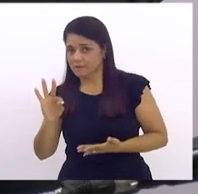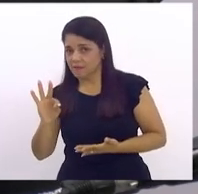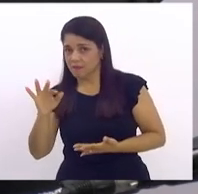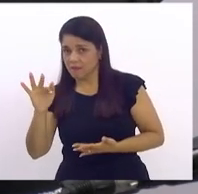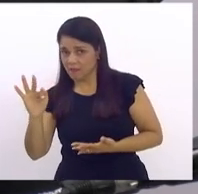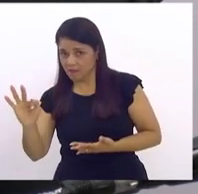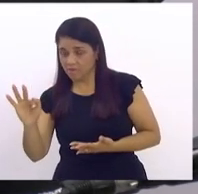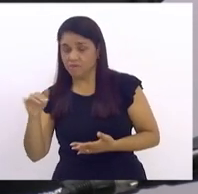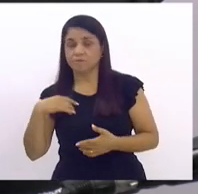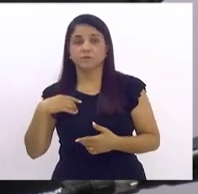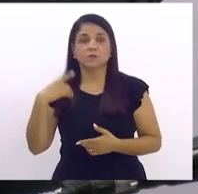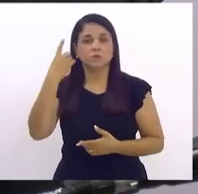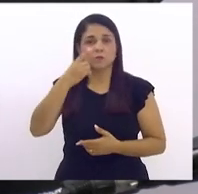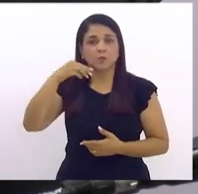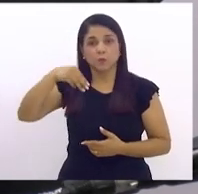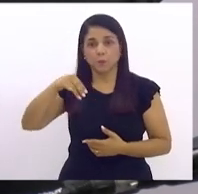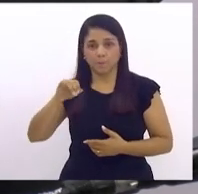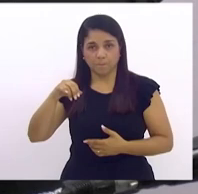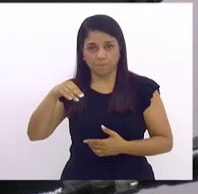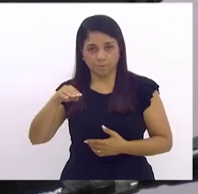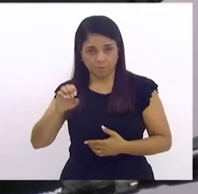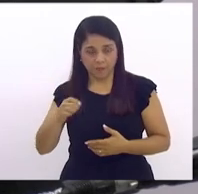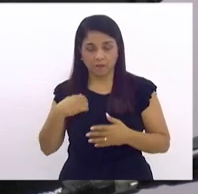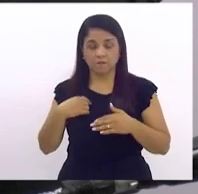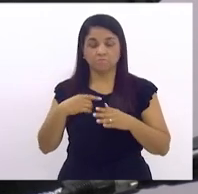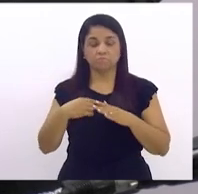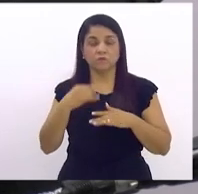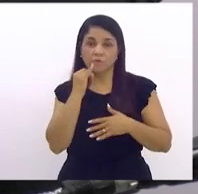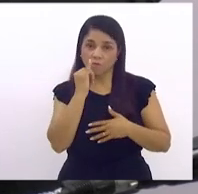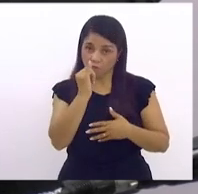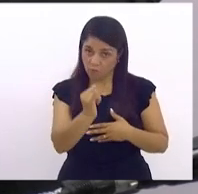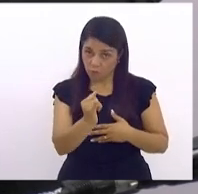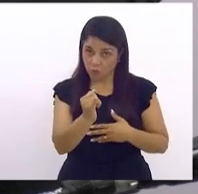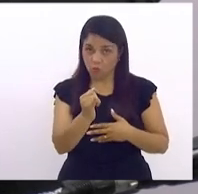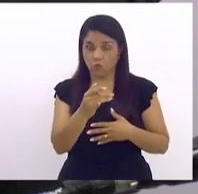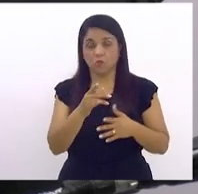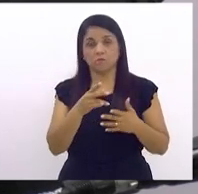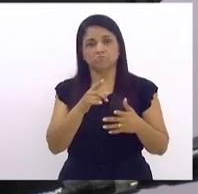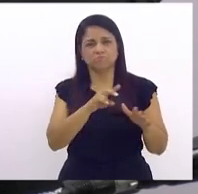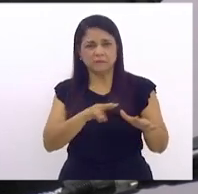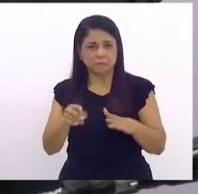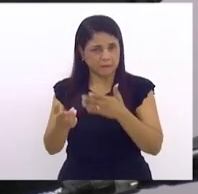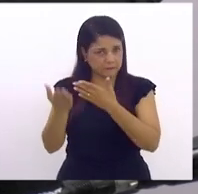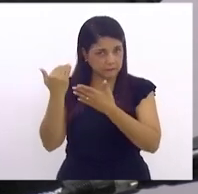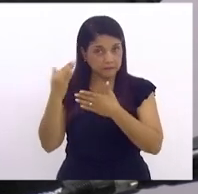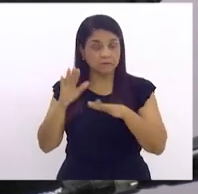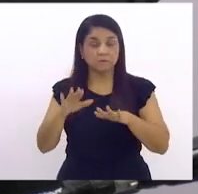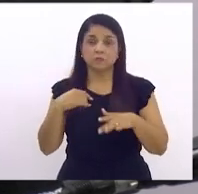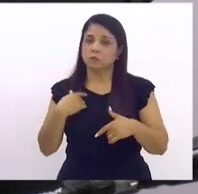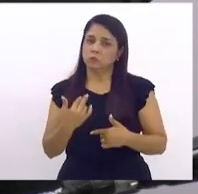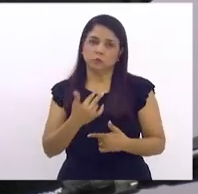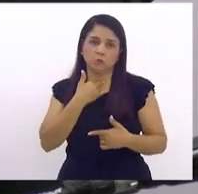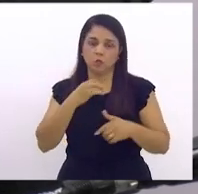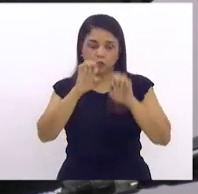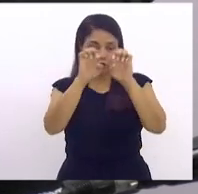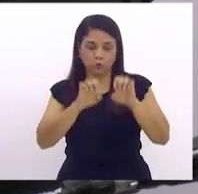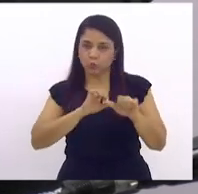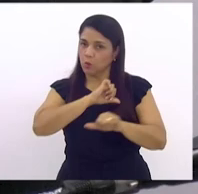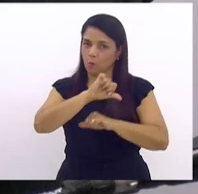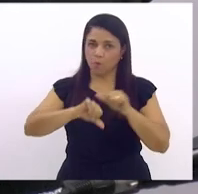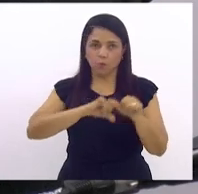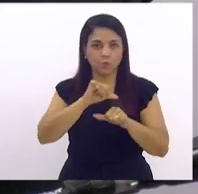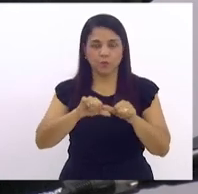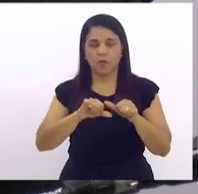Mink nos trouxe há algumas semanas atrás, nós não podemos alterar a estrutura organizacional das instituições,